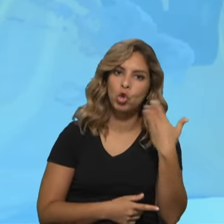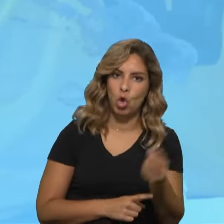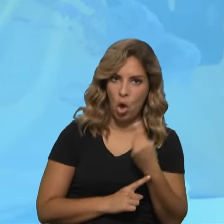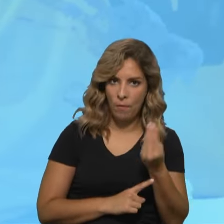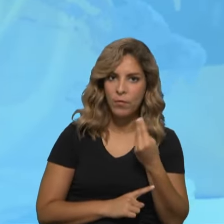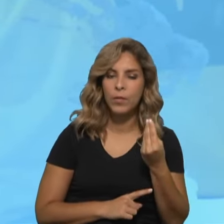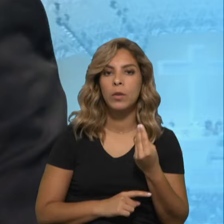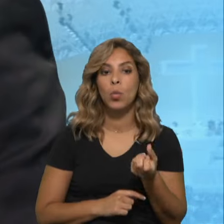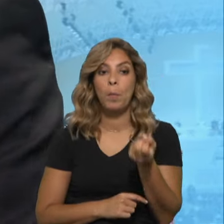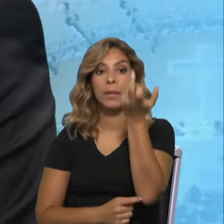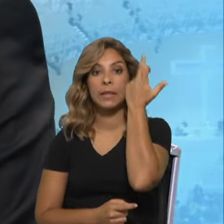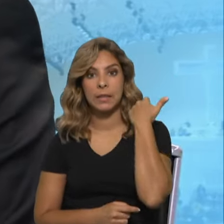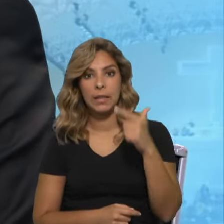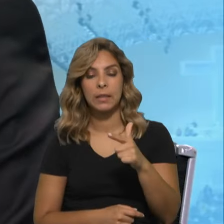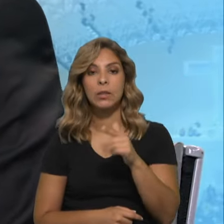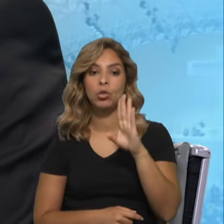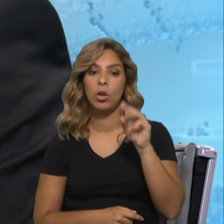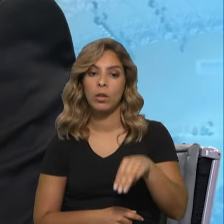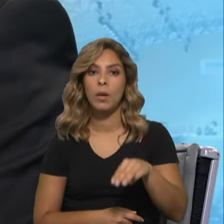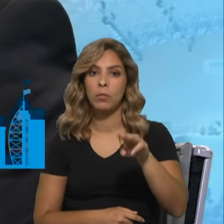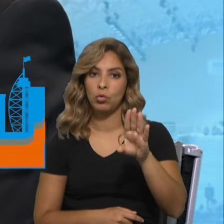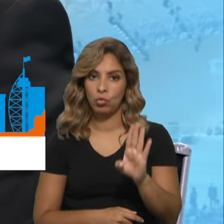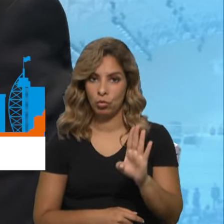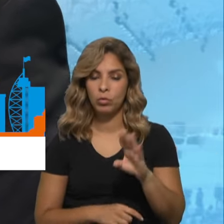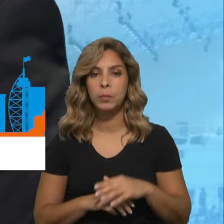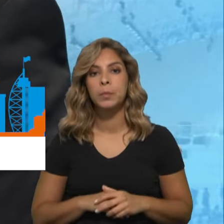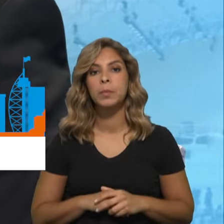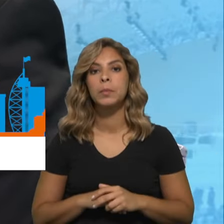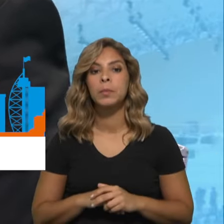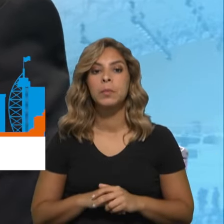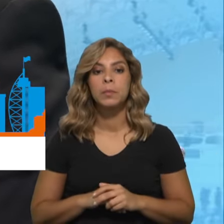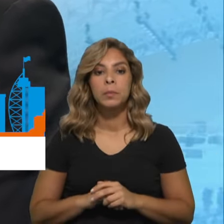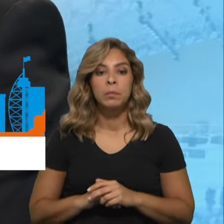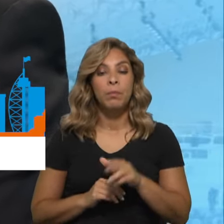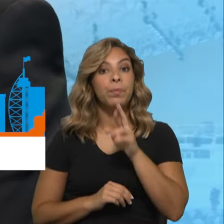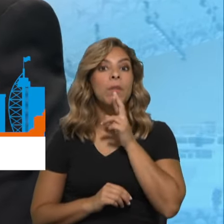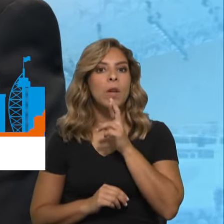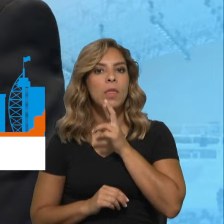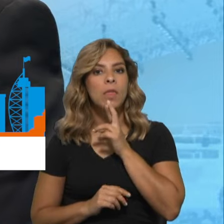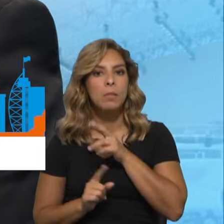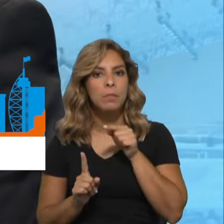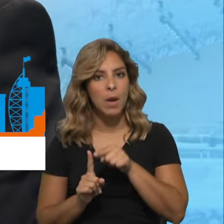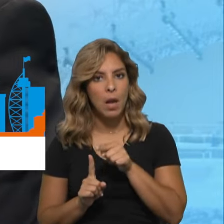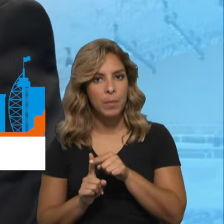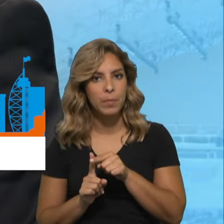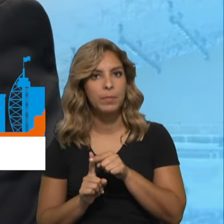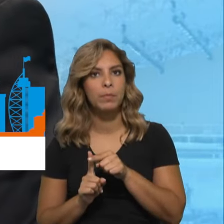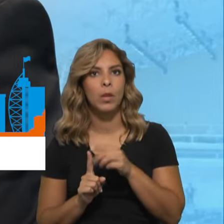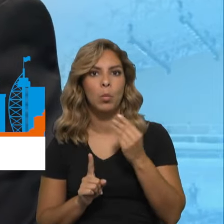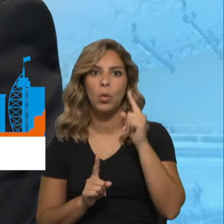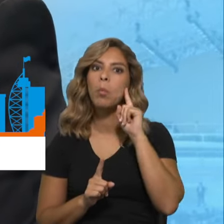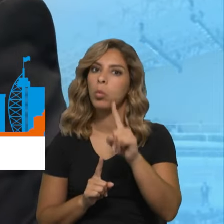esquecer que o ano passado tivemos as Jornadas Mundiais da Juventude, onde Fátima teve um papel muito